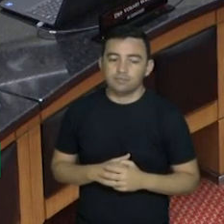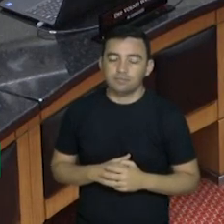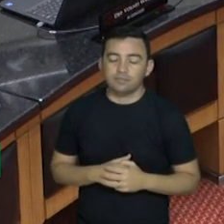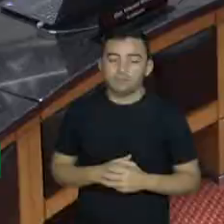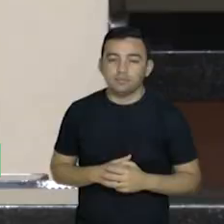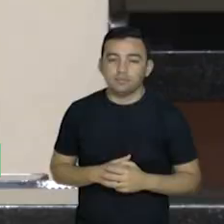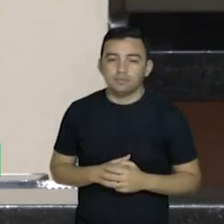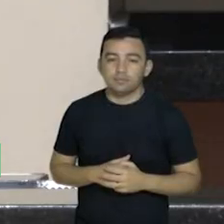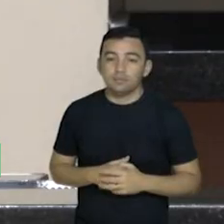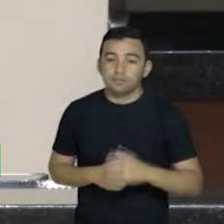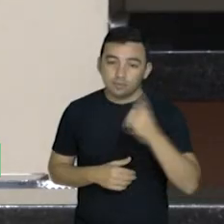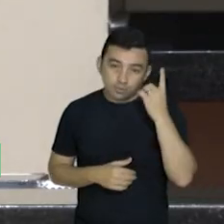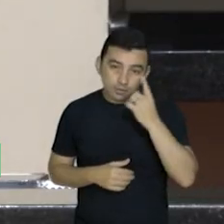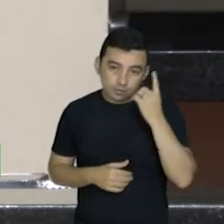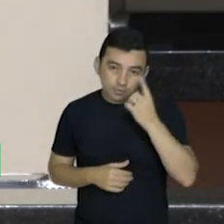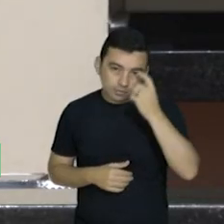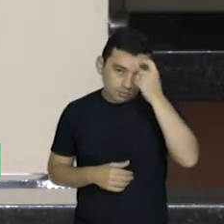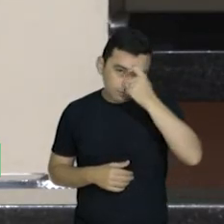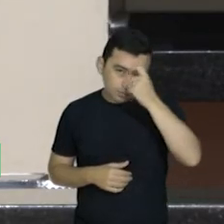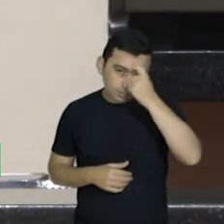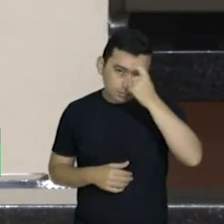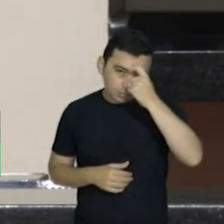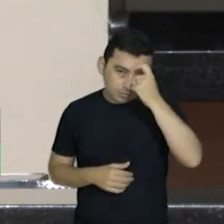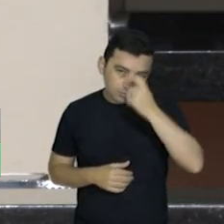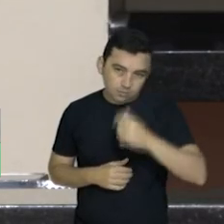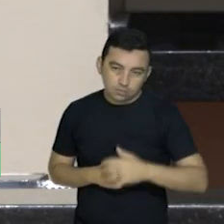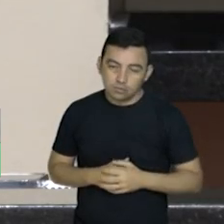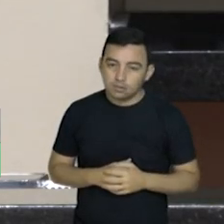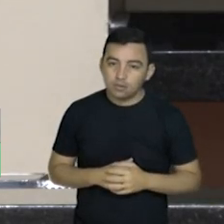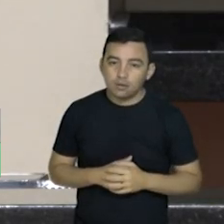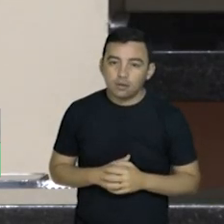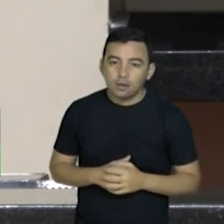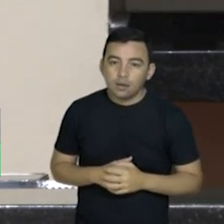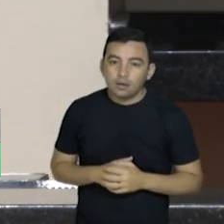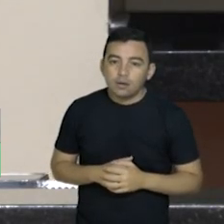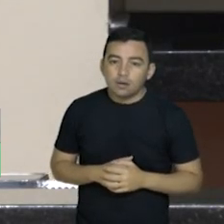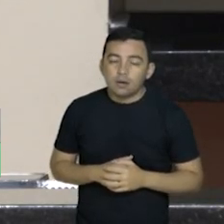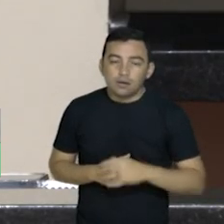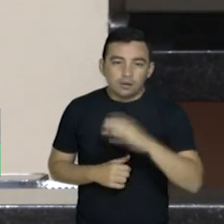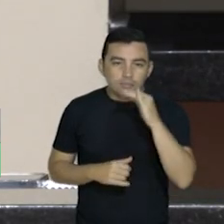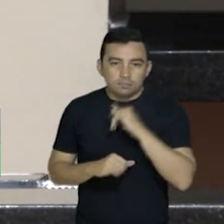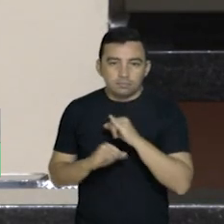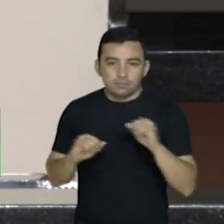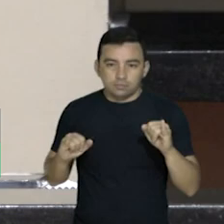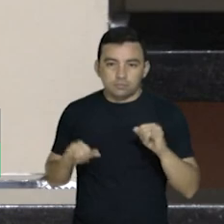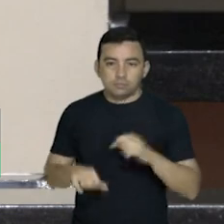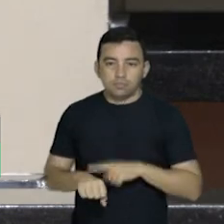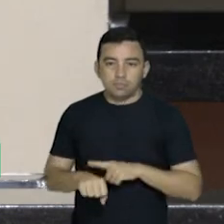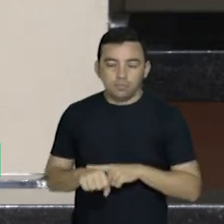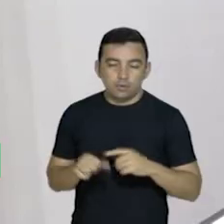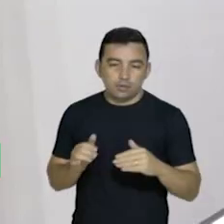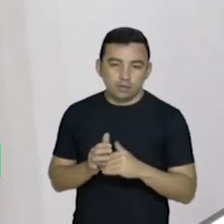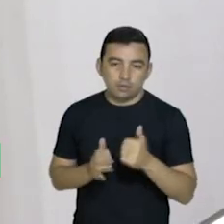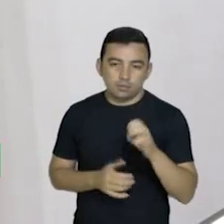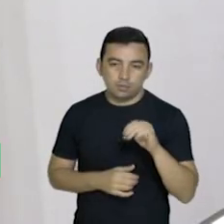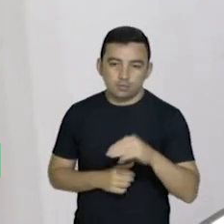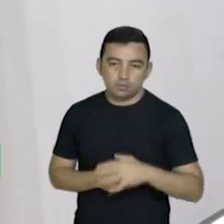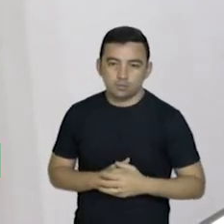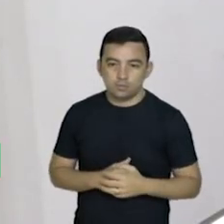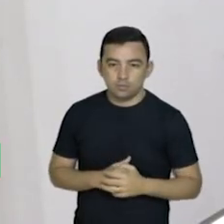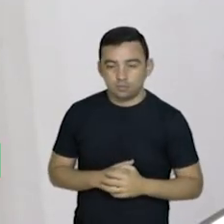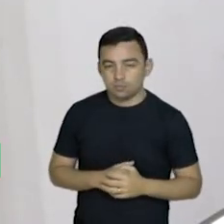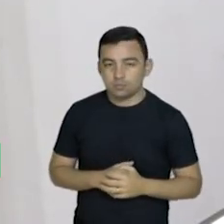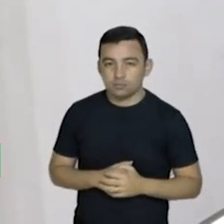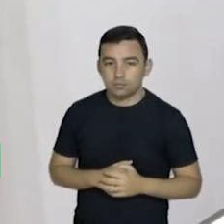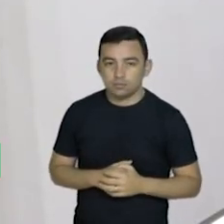Obrigado Deputado Maurício a palavra é sua então em Breves comunicações pelo tempo de até 10 minutos Obrigado